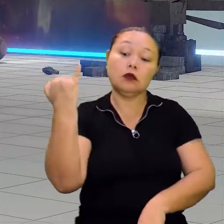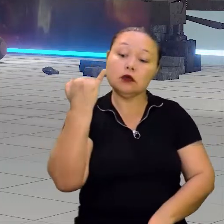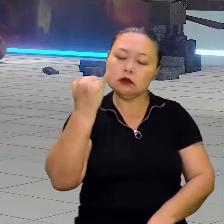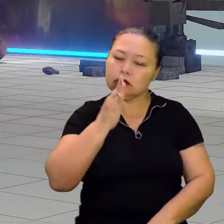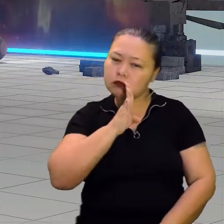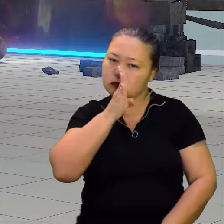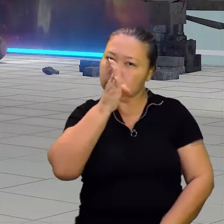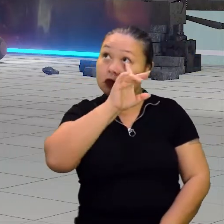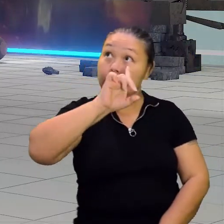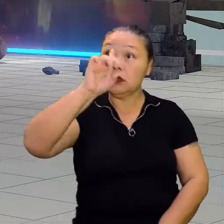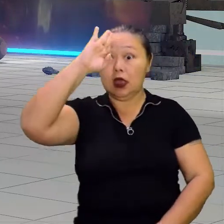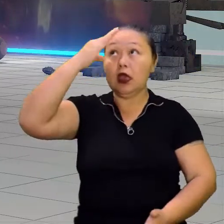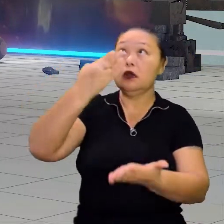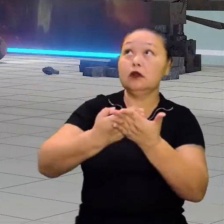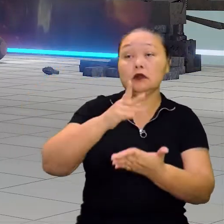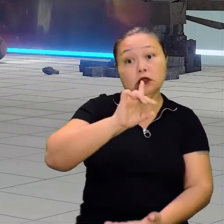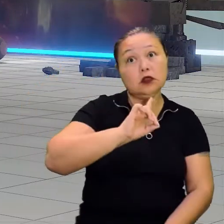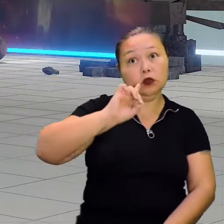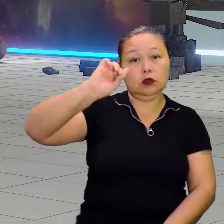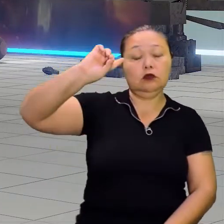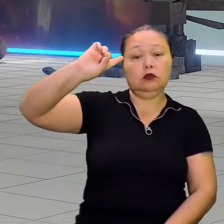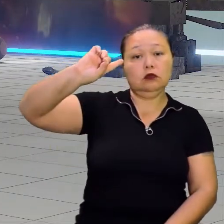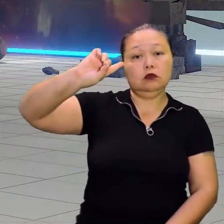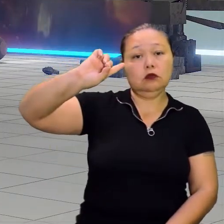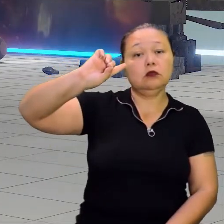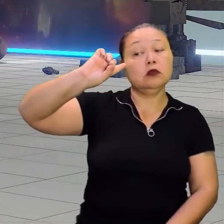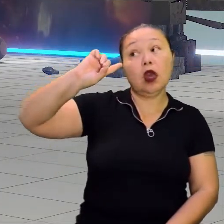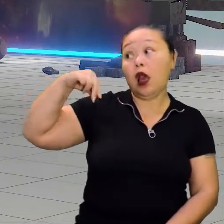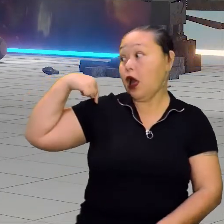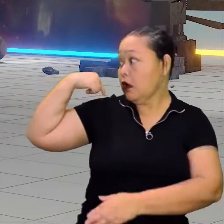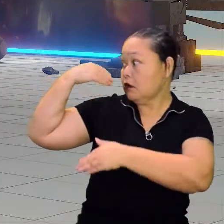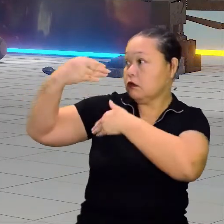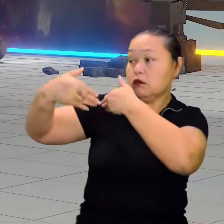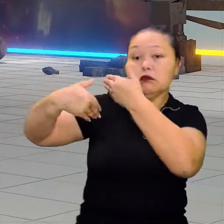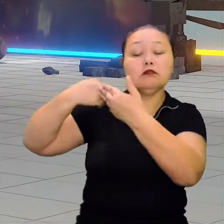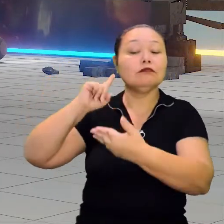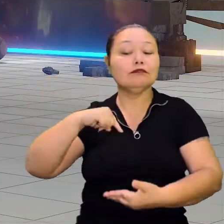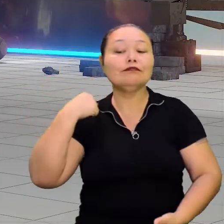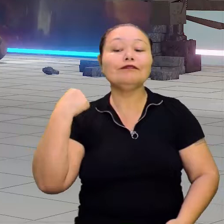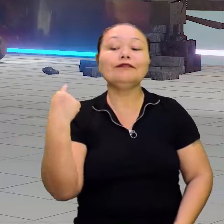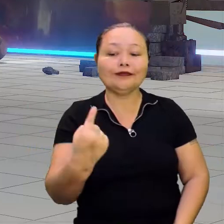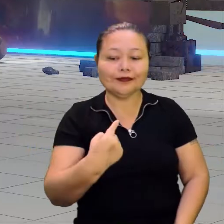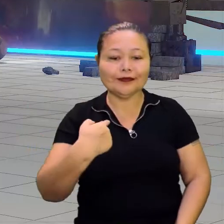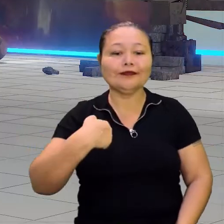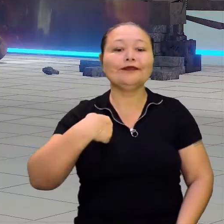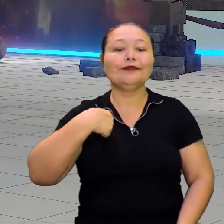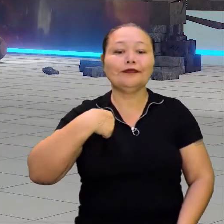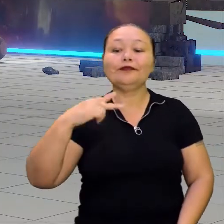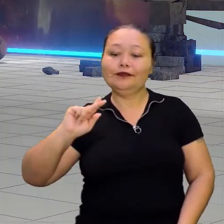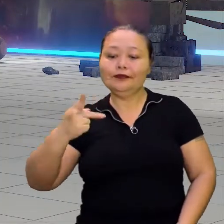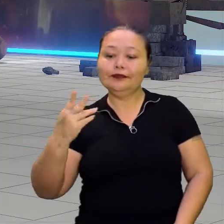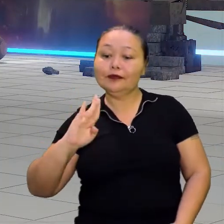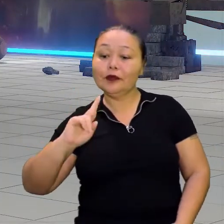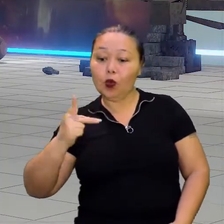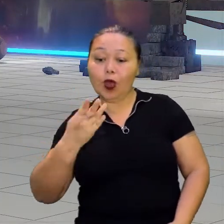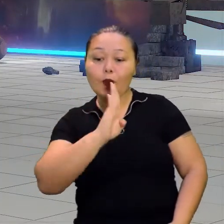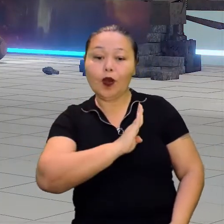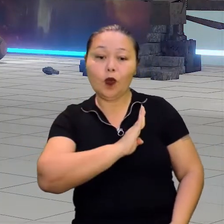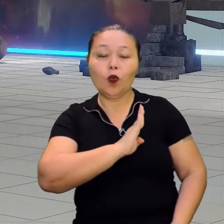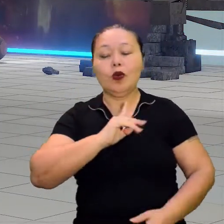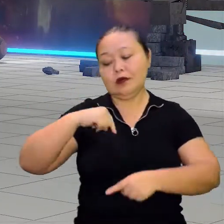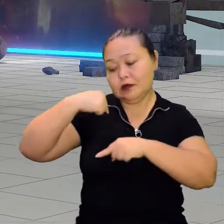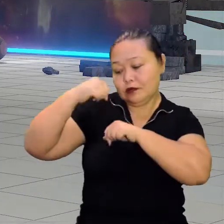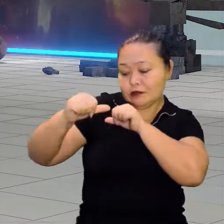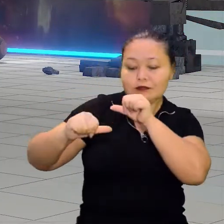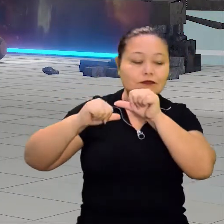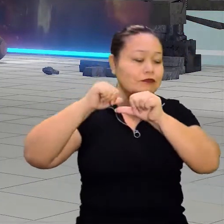que acredite em um Deus. E essa herança nós herdamos dos hebreus, que vão passar por